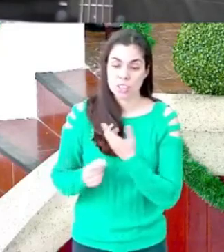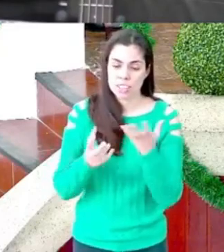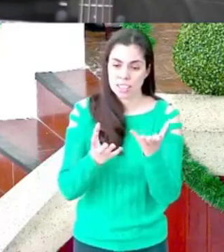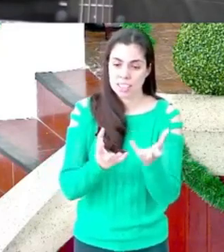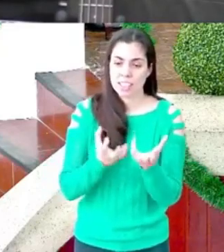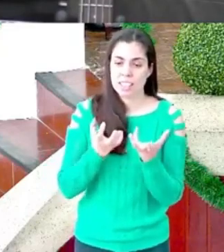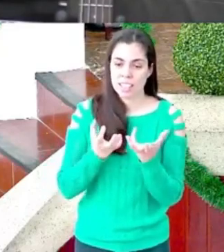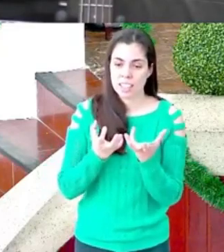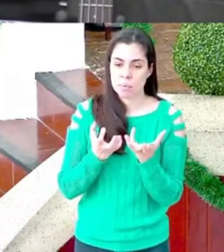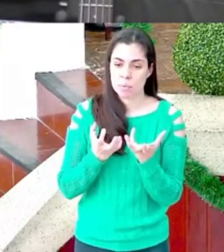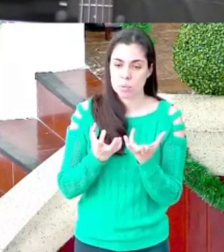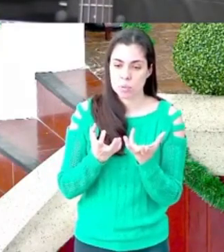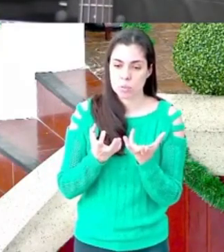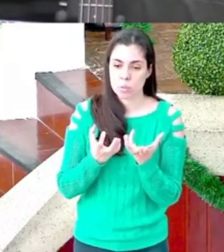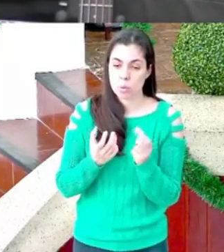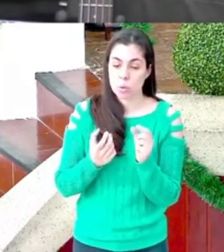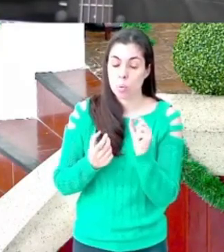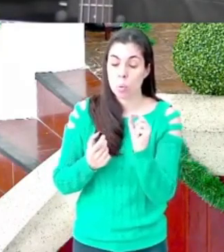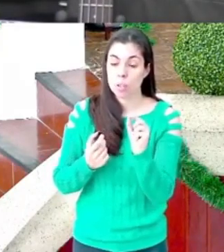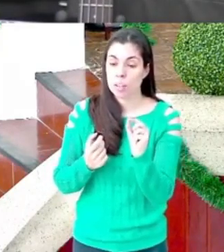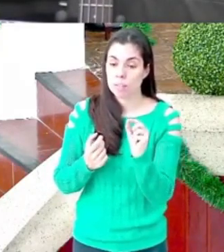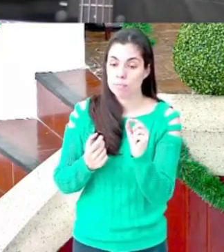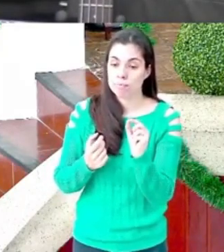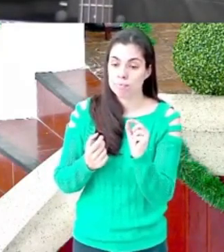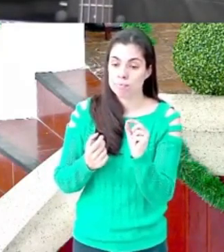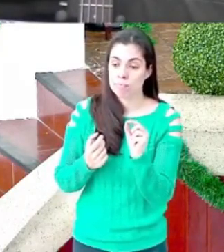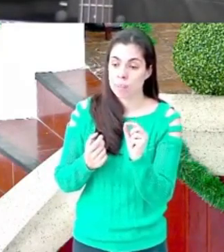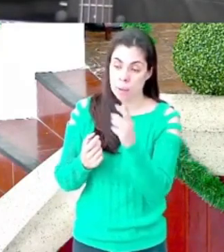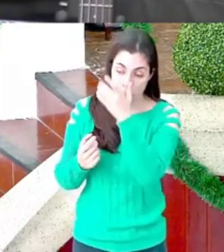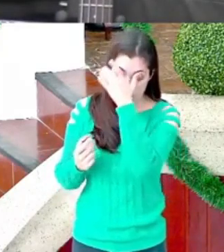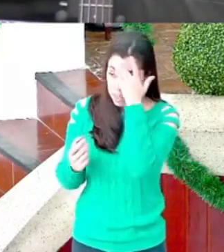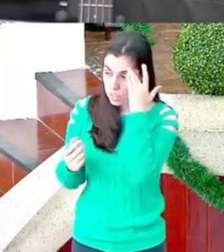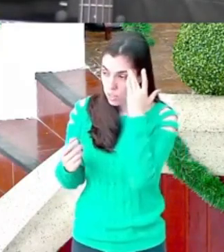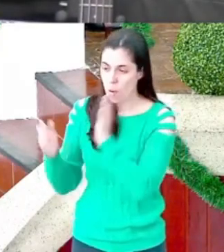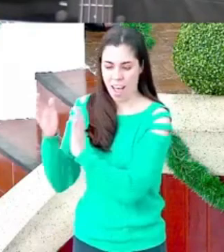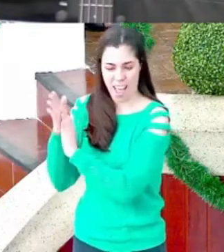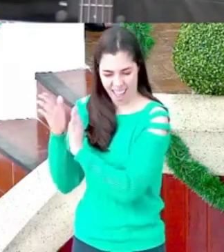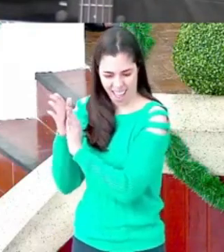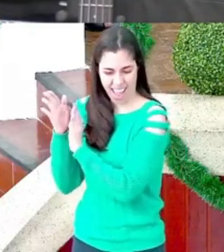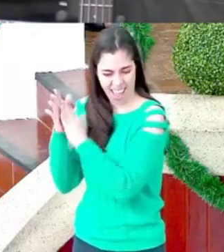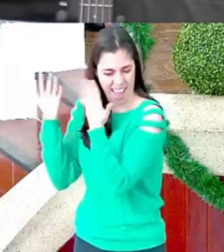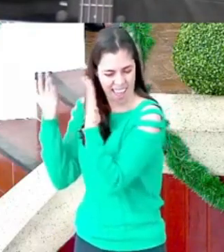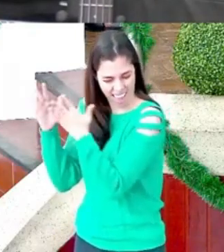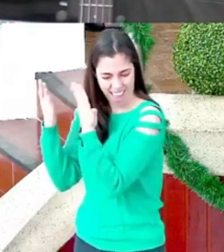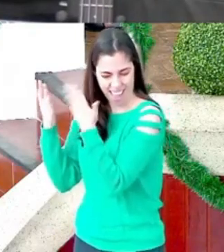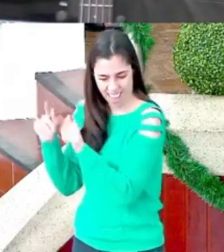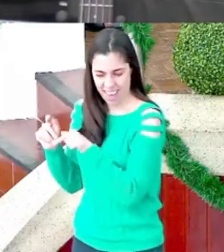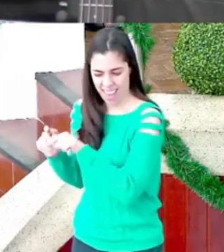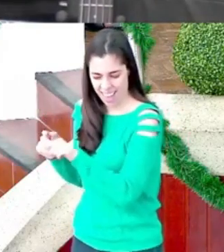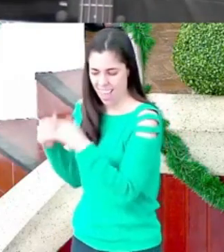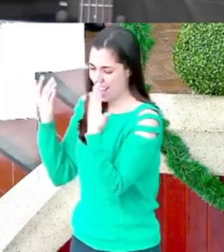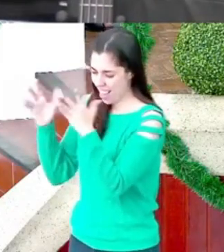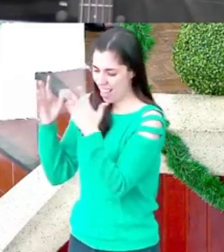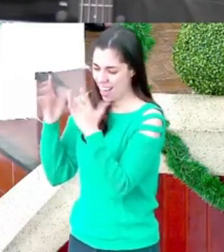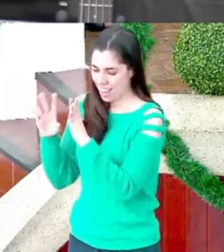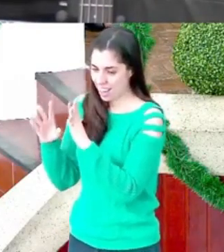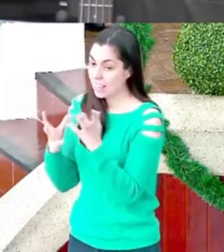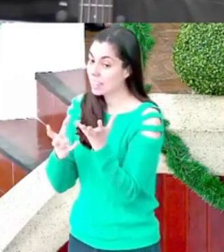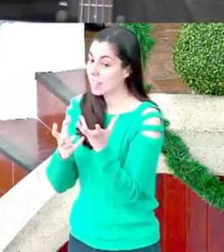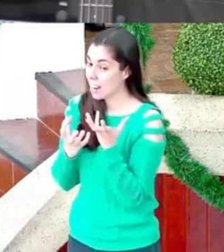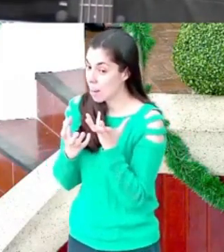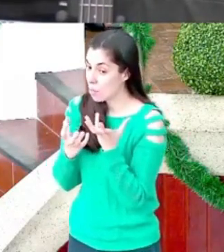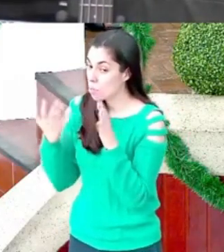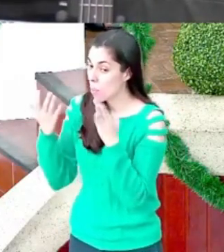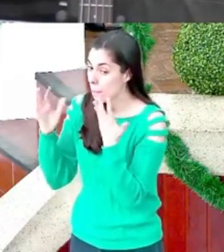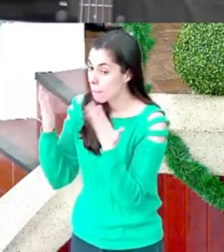A consequência e o final deste primeiro versículo nos diz: doutra sorte não